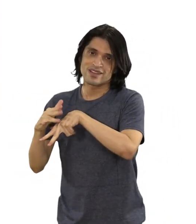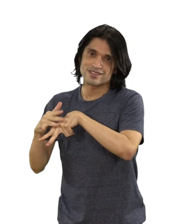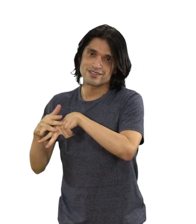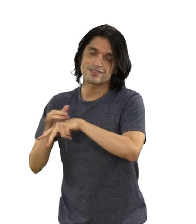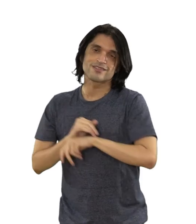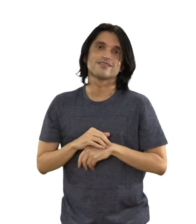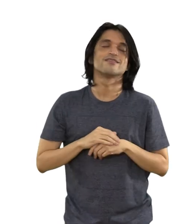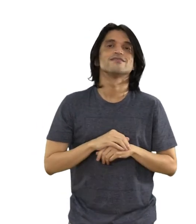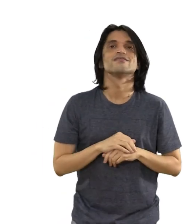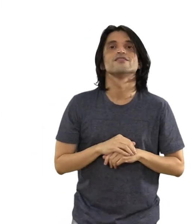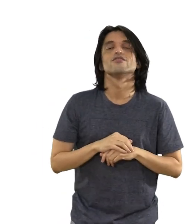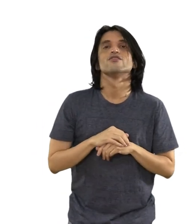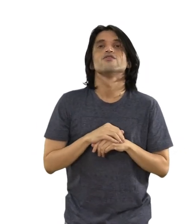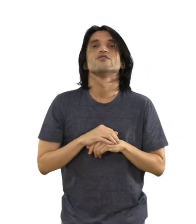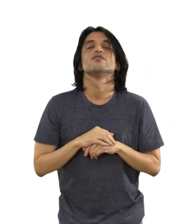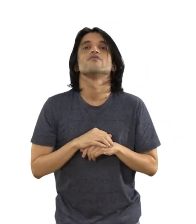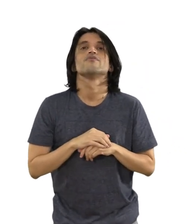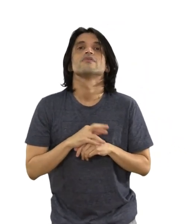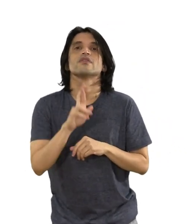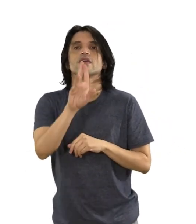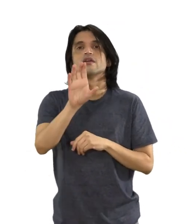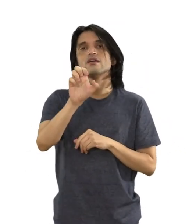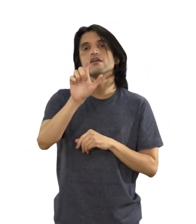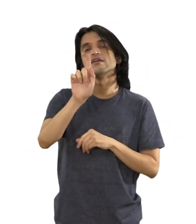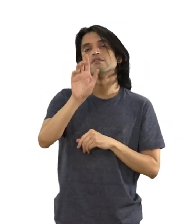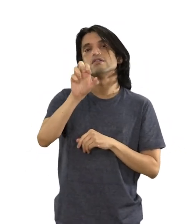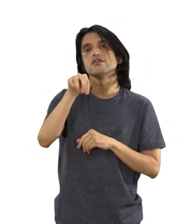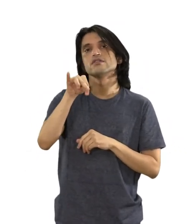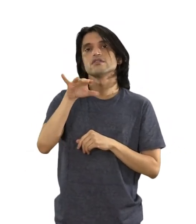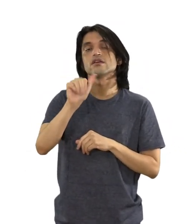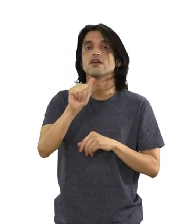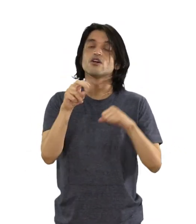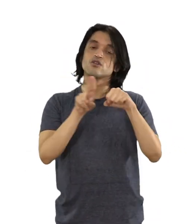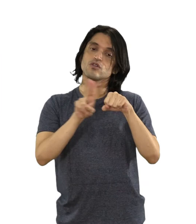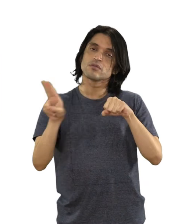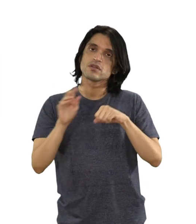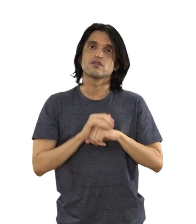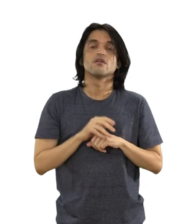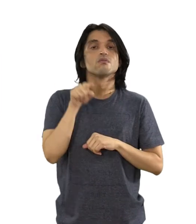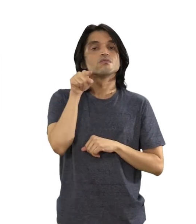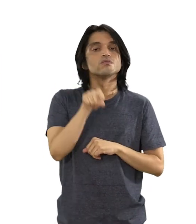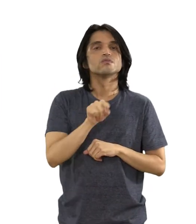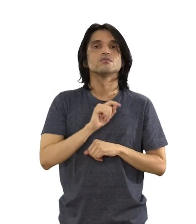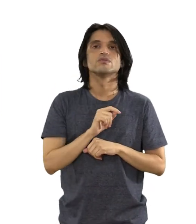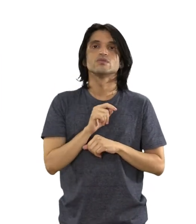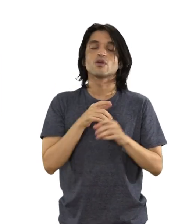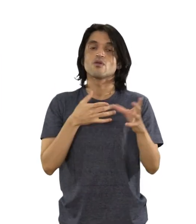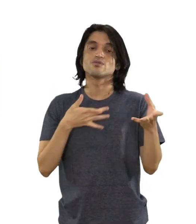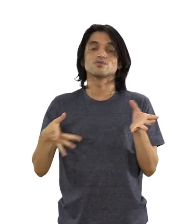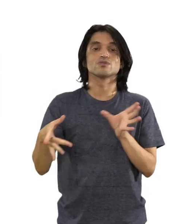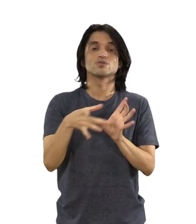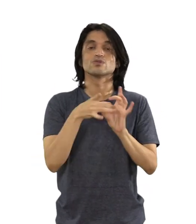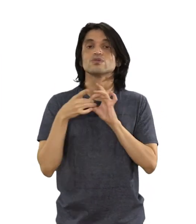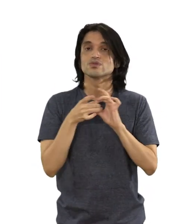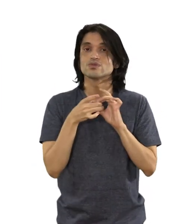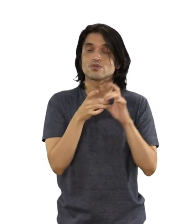Regência nominal é a relação que um nome, substantivo, adjetivo ou advérbio, estabelece com